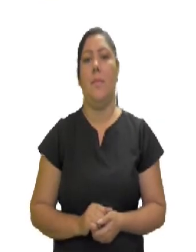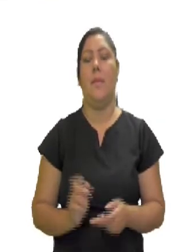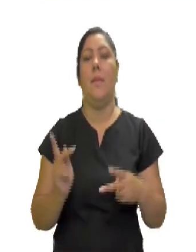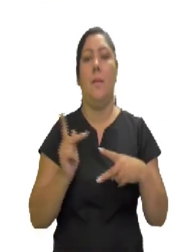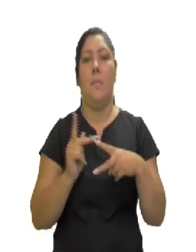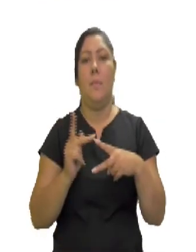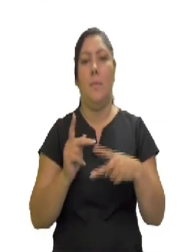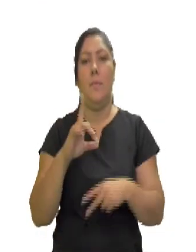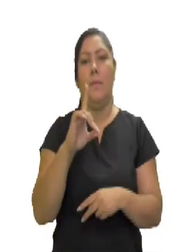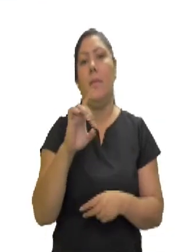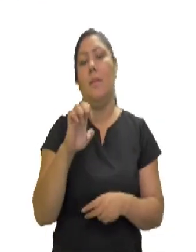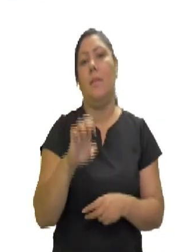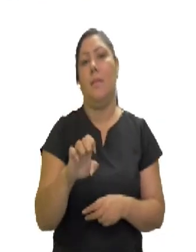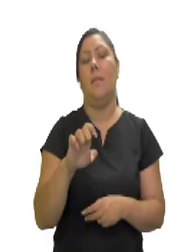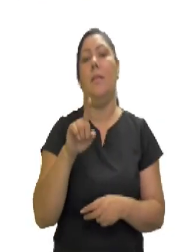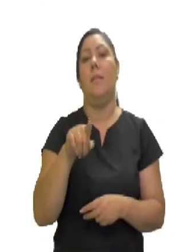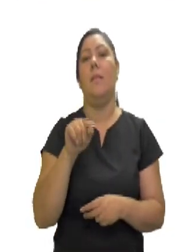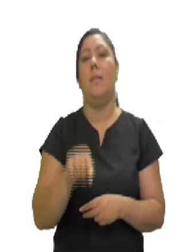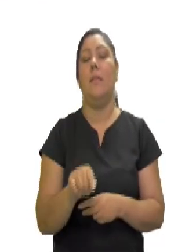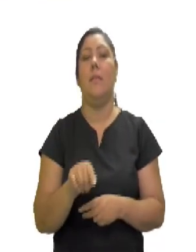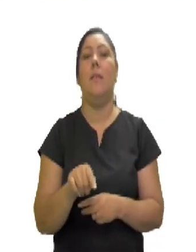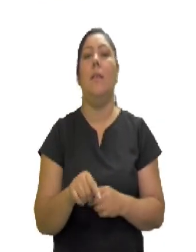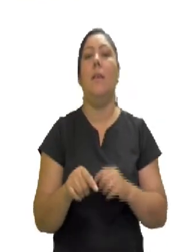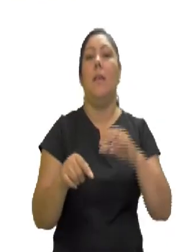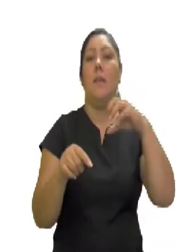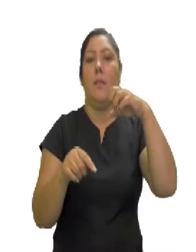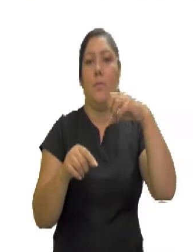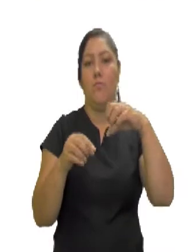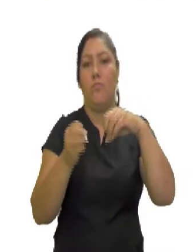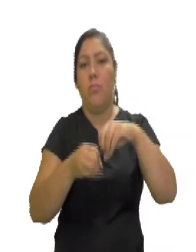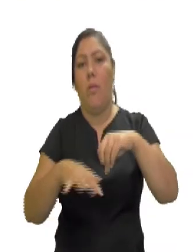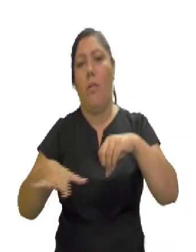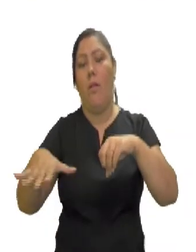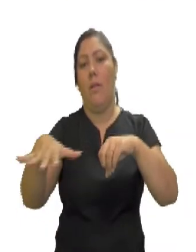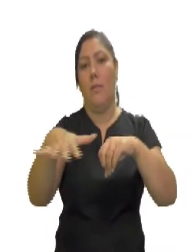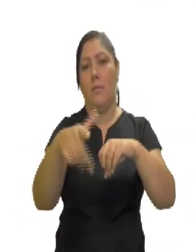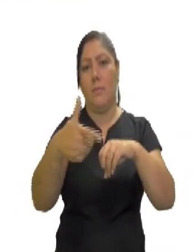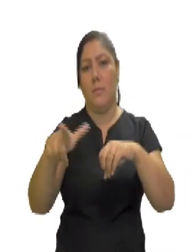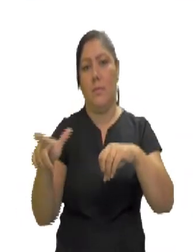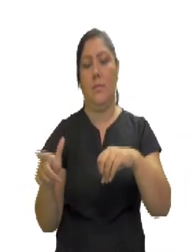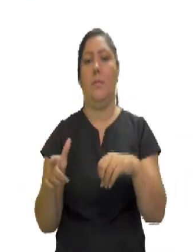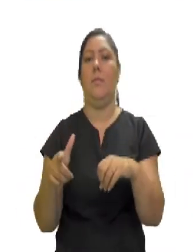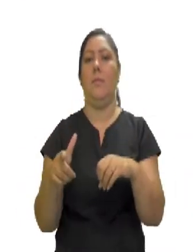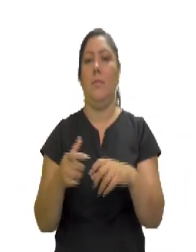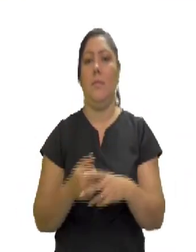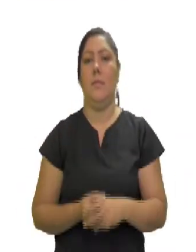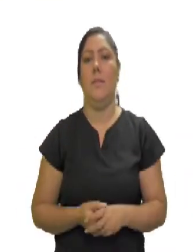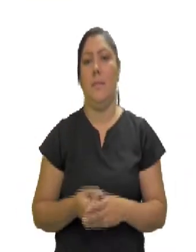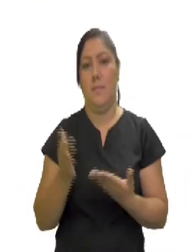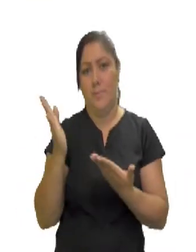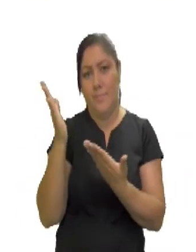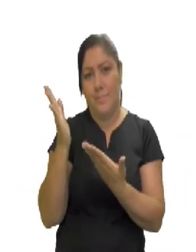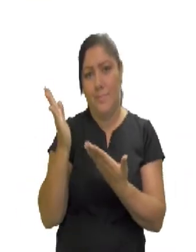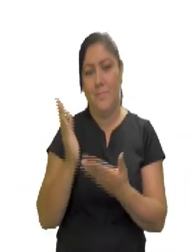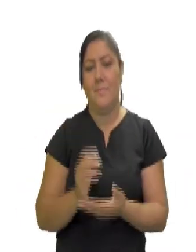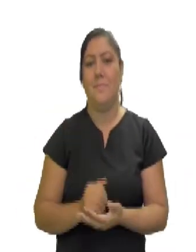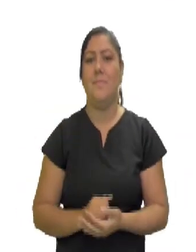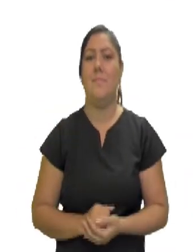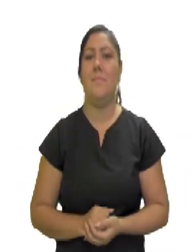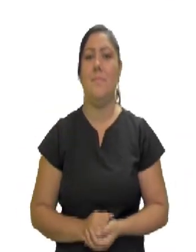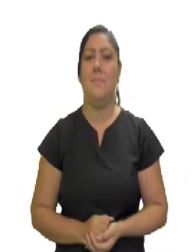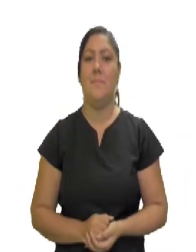A preposição de, através dela formamos outras preposições. Do, dele,